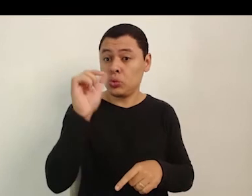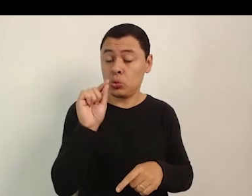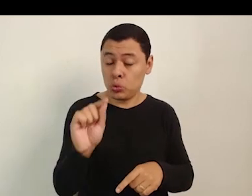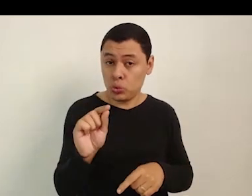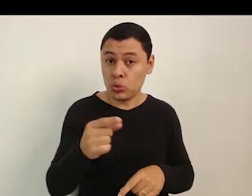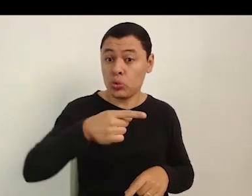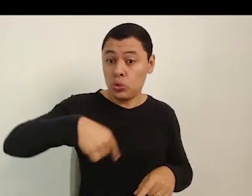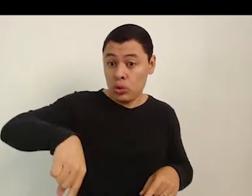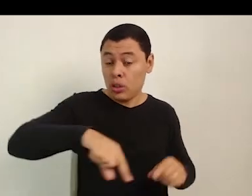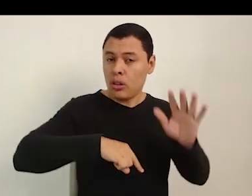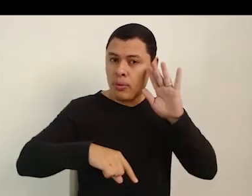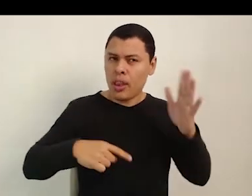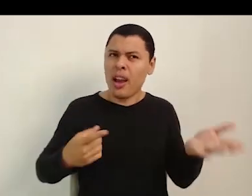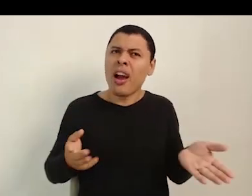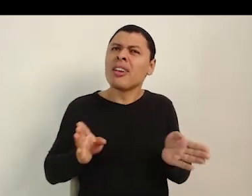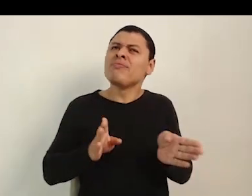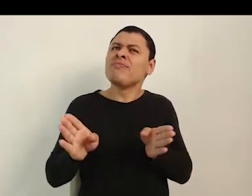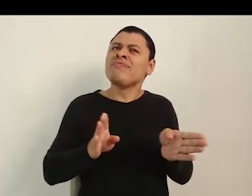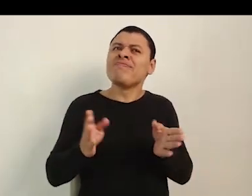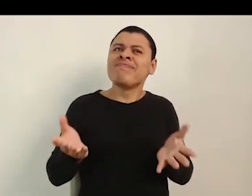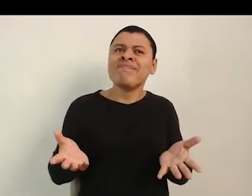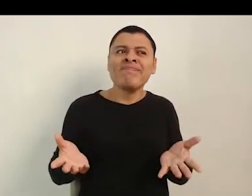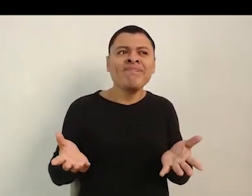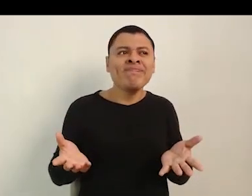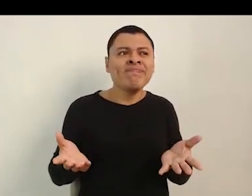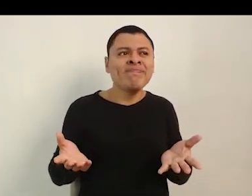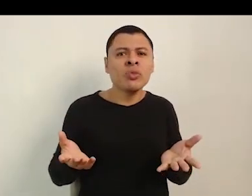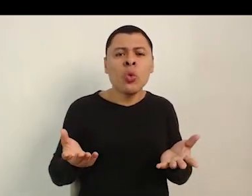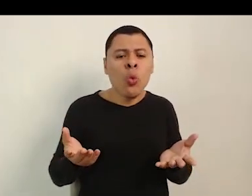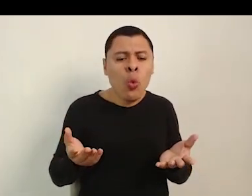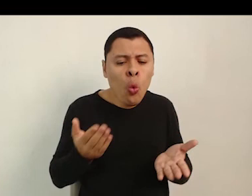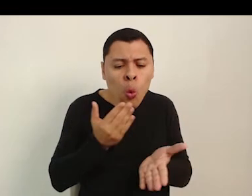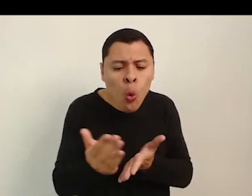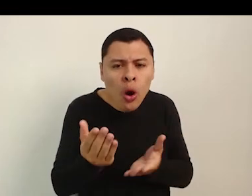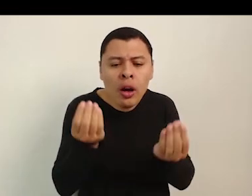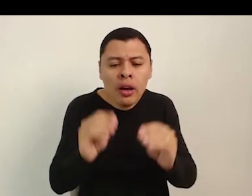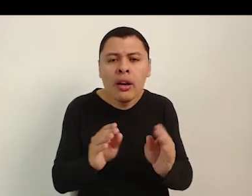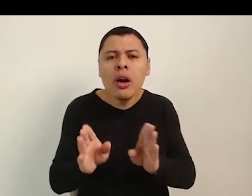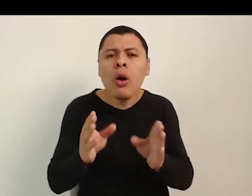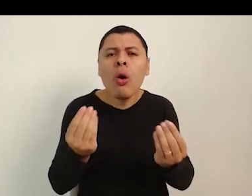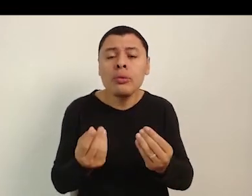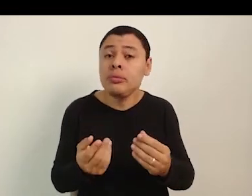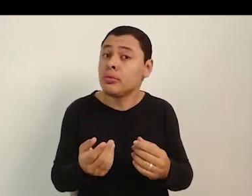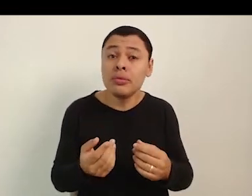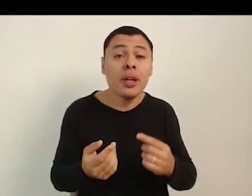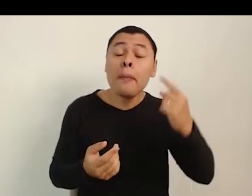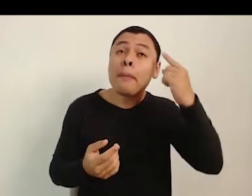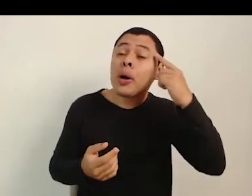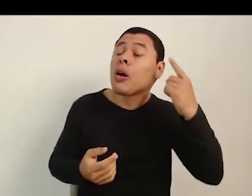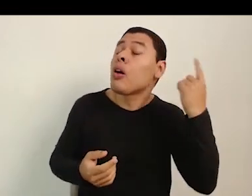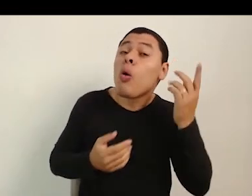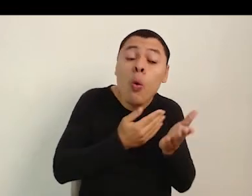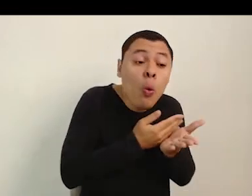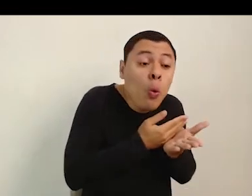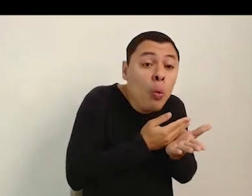gente pensa, né? Acessibilidade. Quando que eu entro com acessibilidade em um projeto? A acessibilidade ela tem que ser pensada desde o